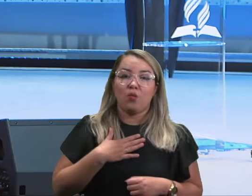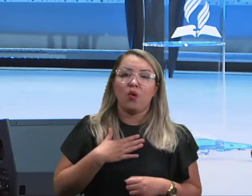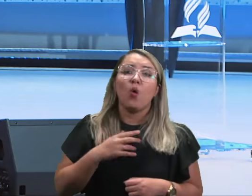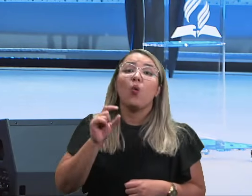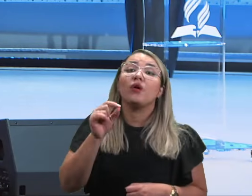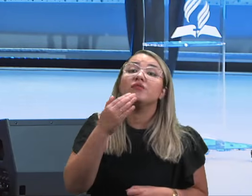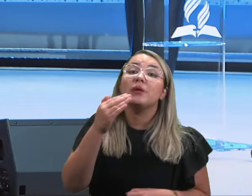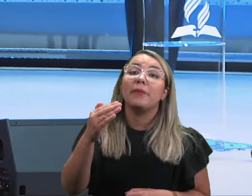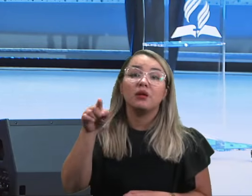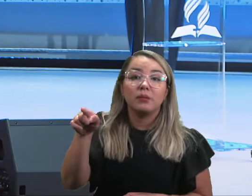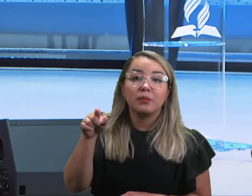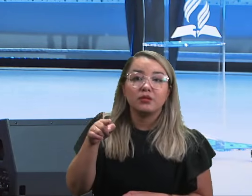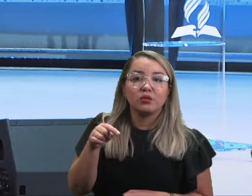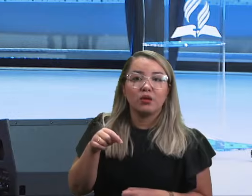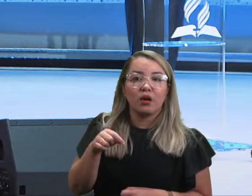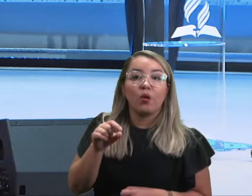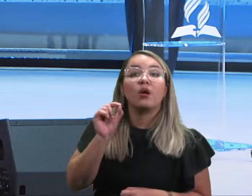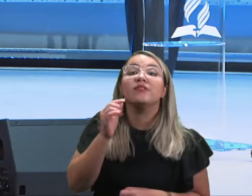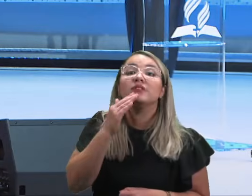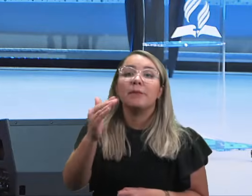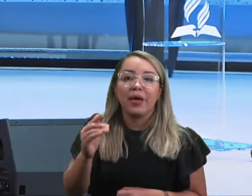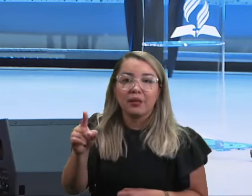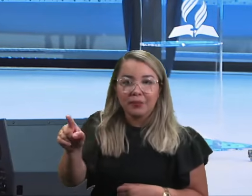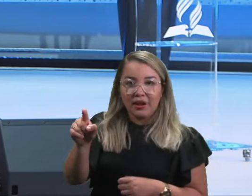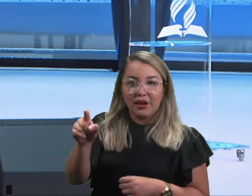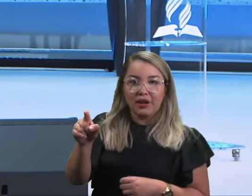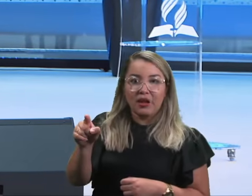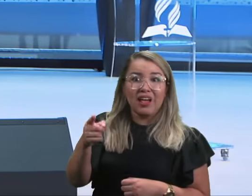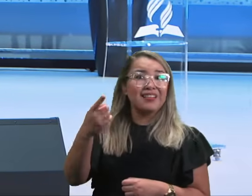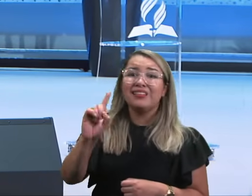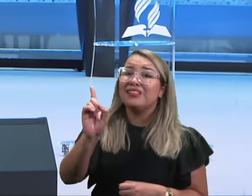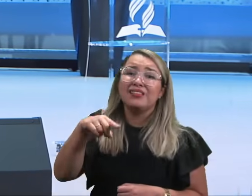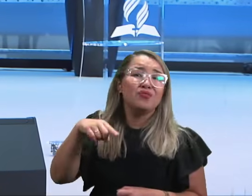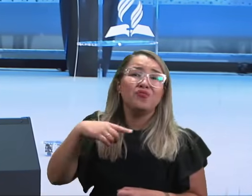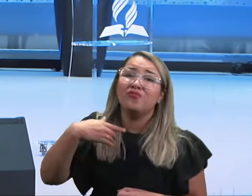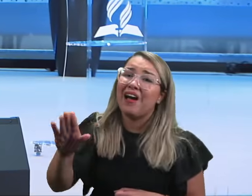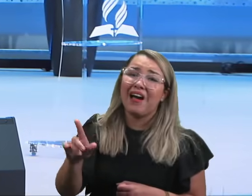pessoa? Qual seria o seu pedido? Não vá!